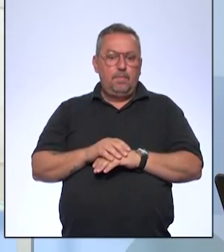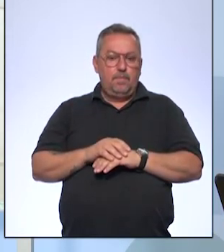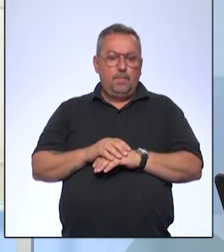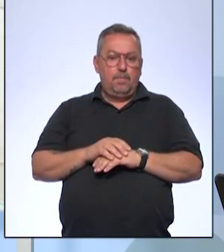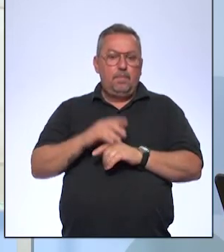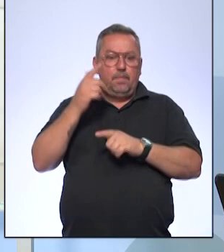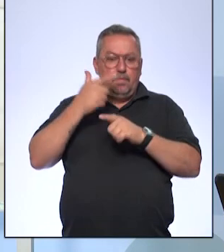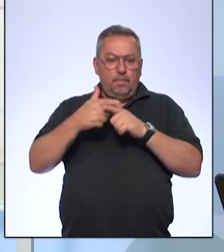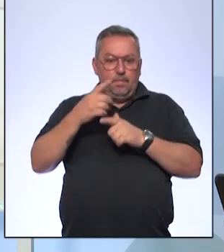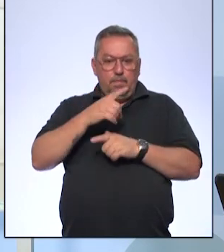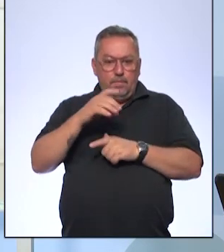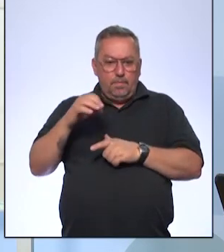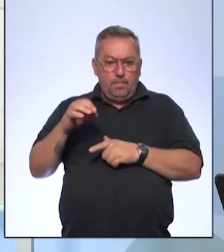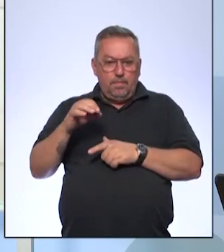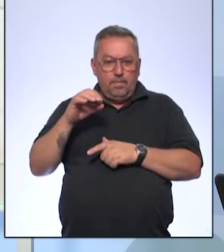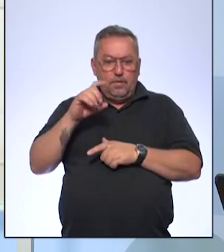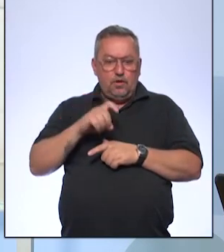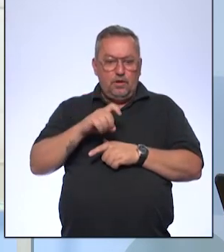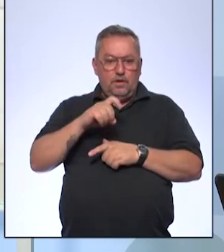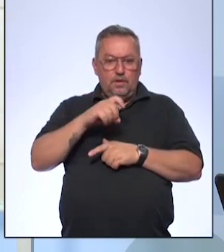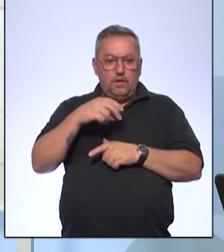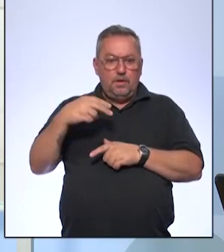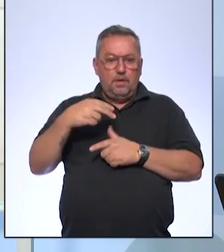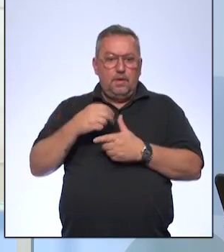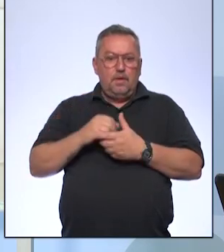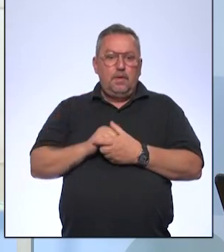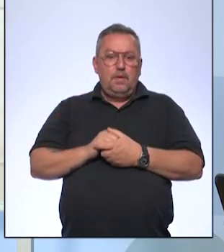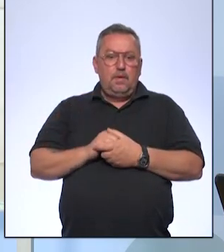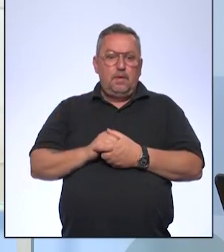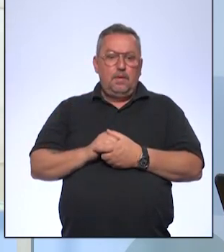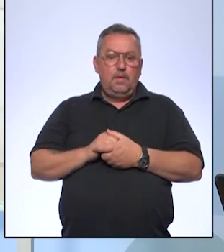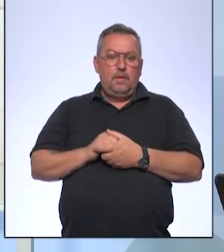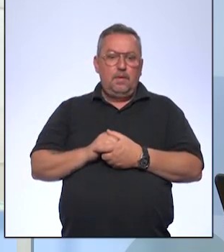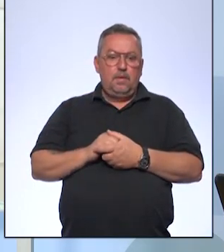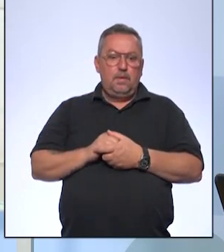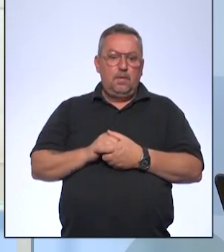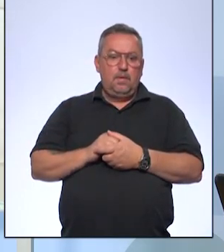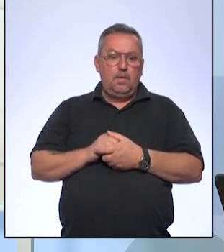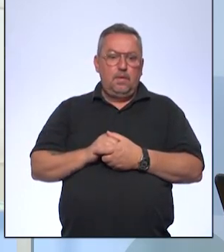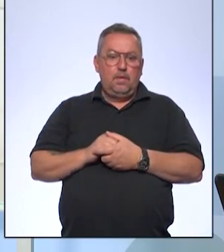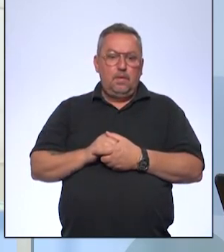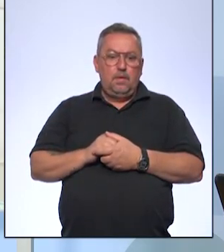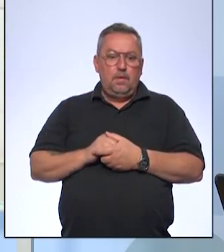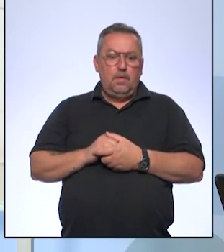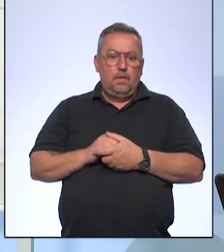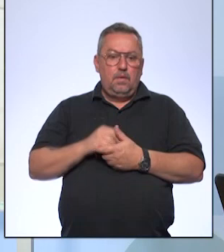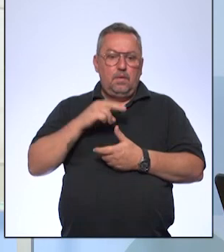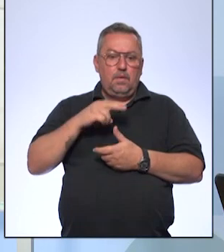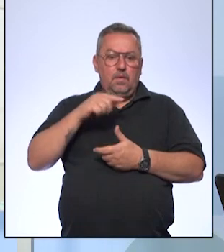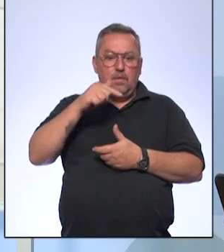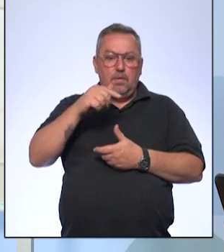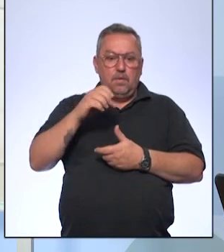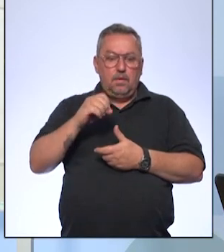por 100, aqui sobra x. Divide por 100 aqui, ó, dá os 270 graus,